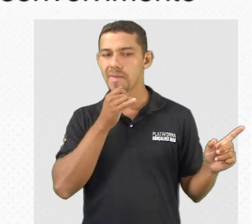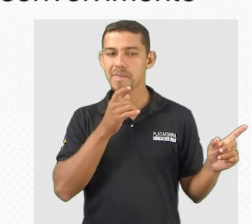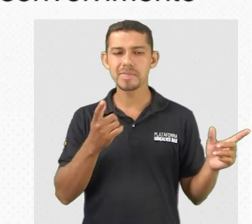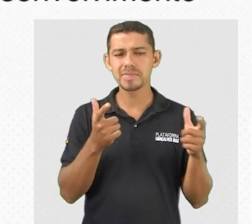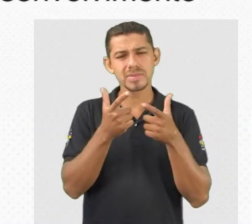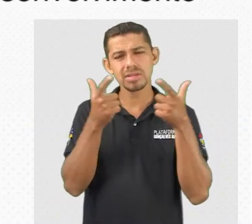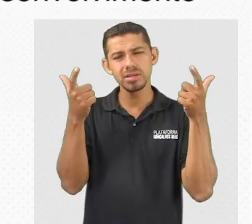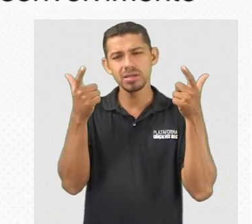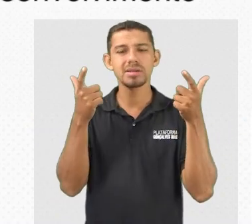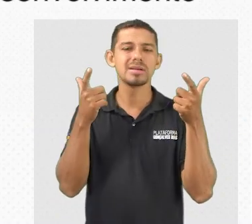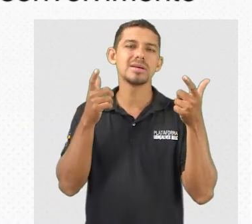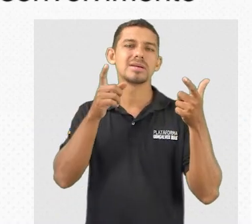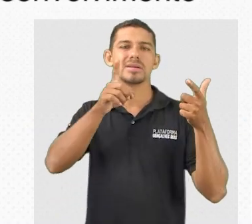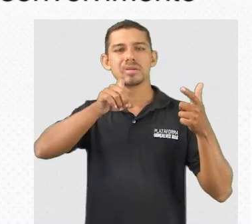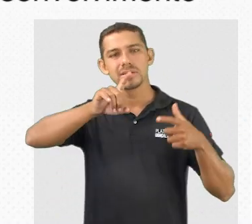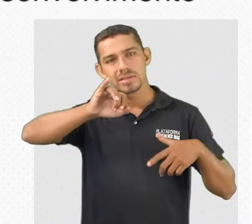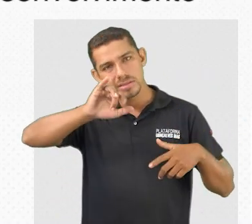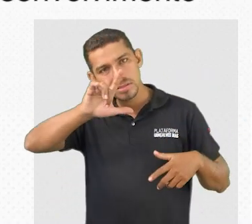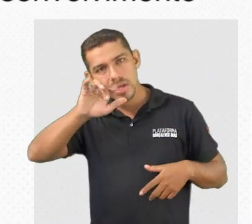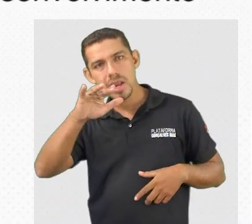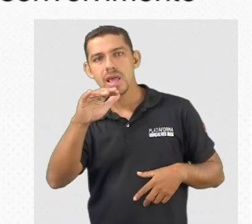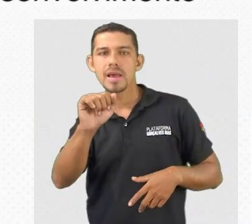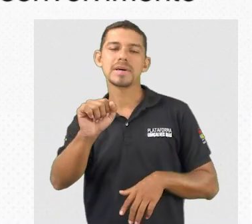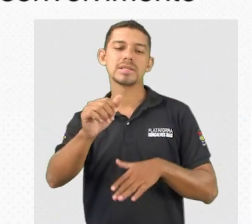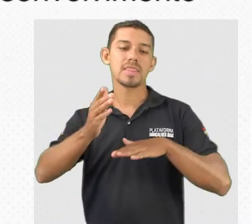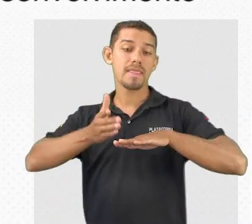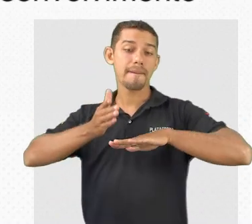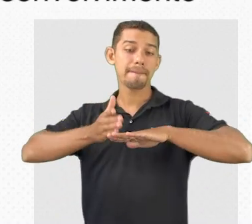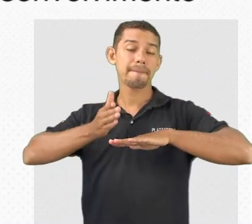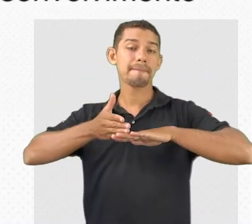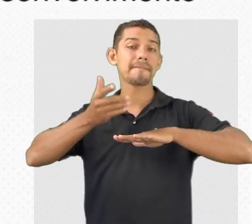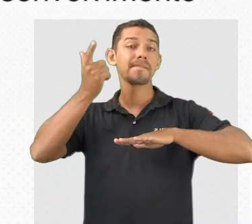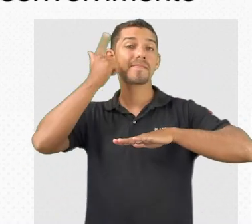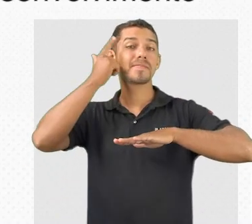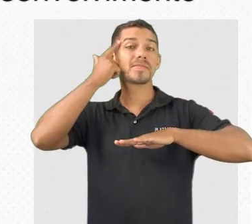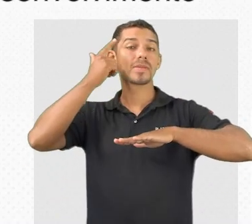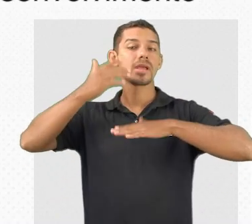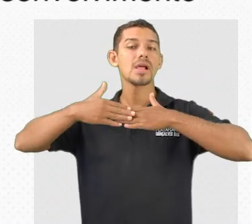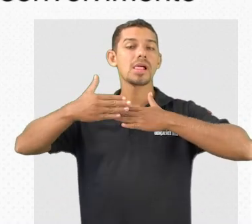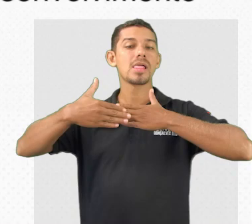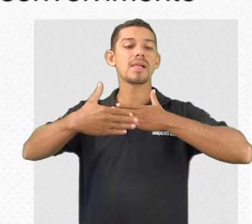um dos grandes dilemas do nosso tempo, né? Entendendo o nosso tempo